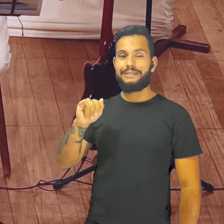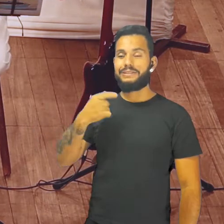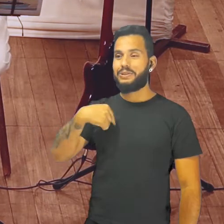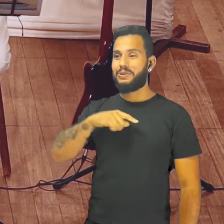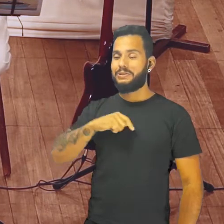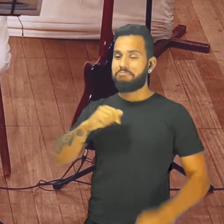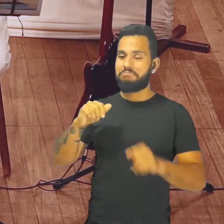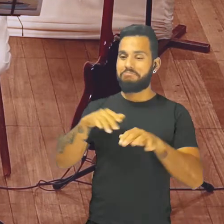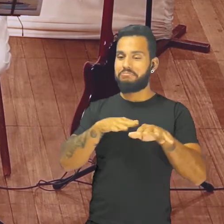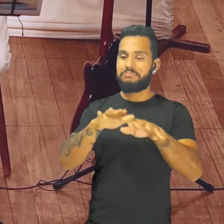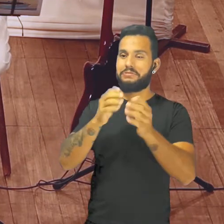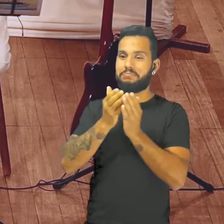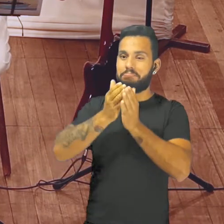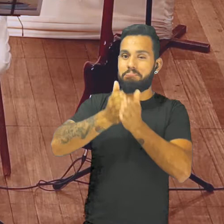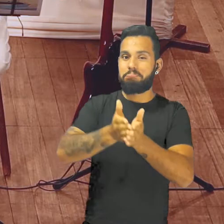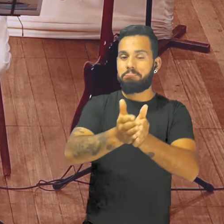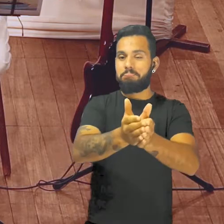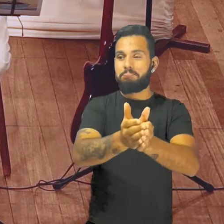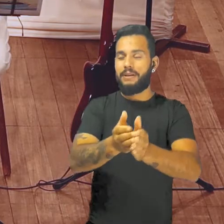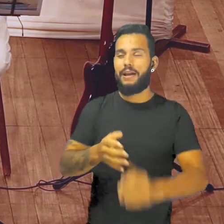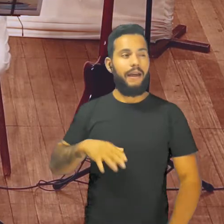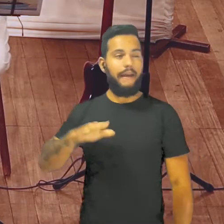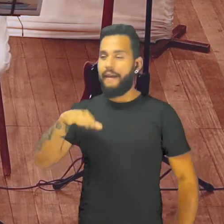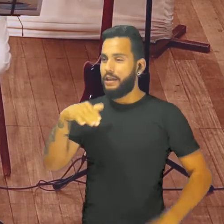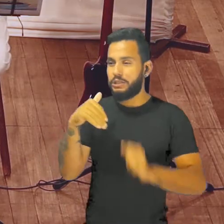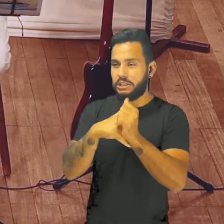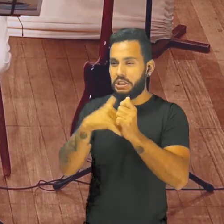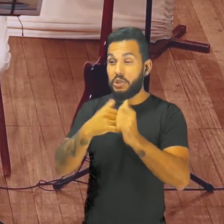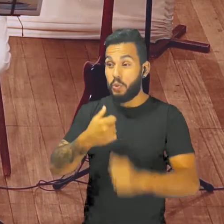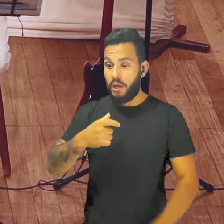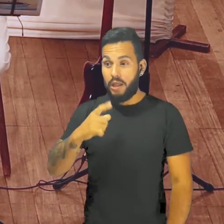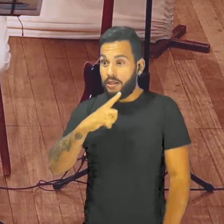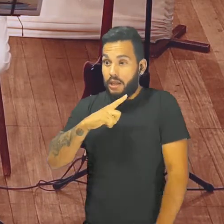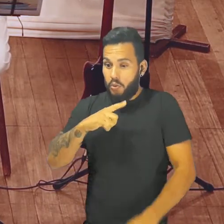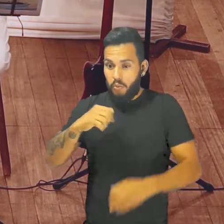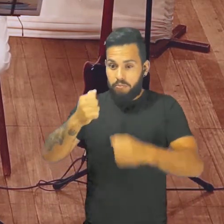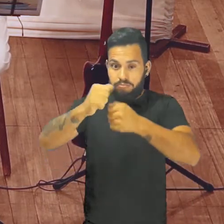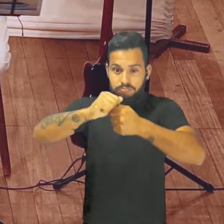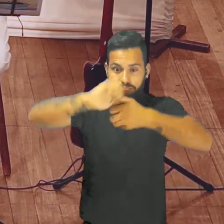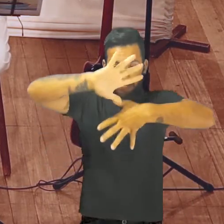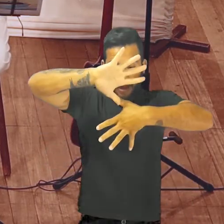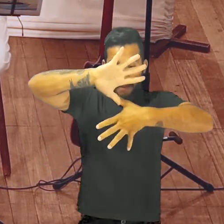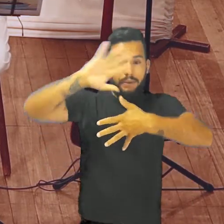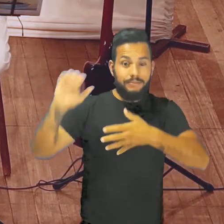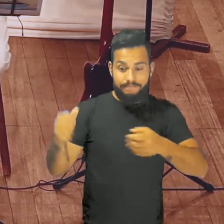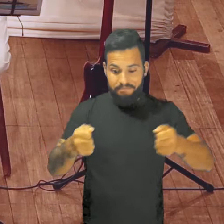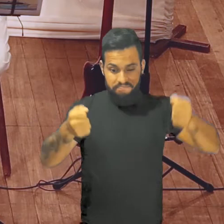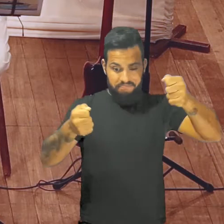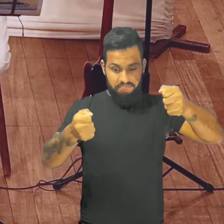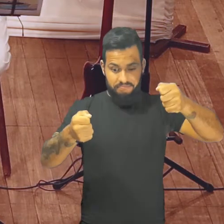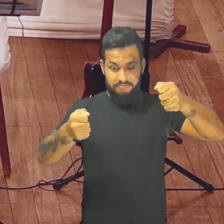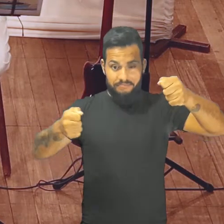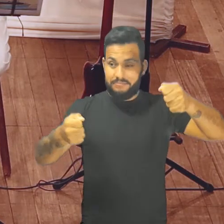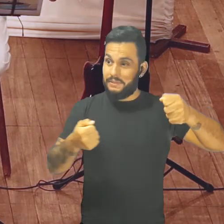conto pra vocês. Estou com um mapa. É um mapa. Um mapa. Um mapa que veio do lixo. Eu quase